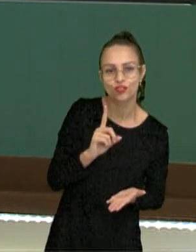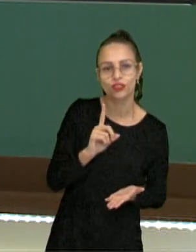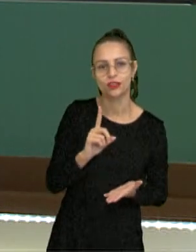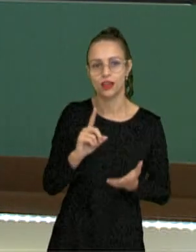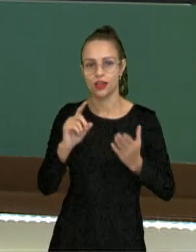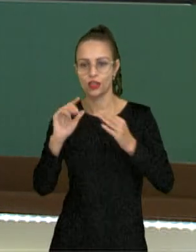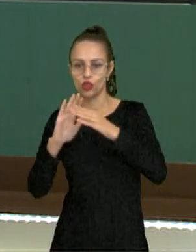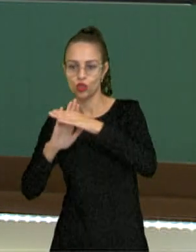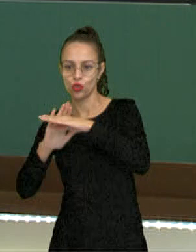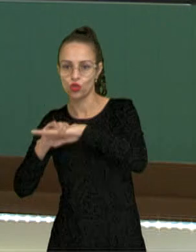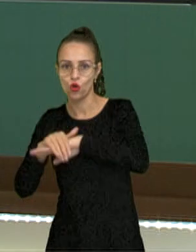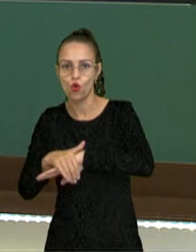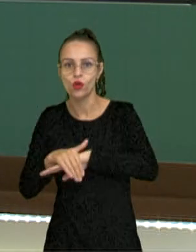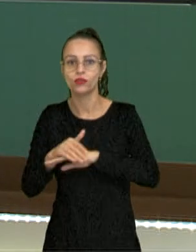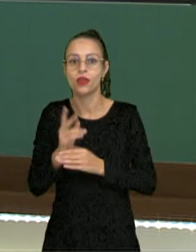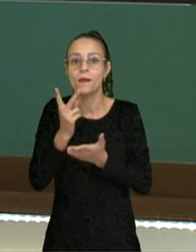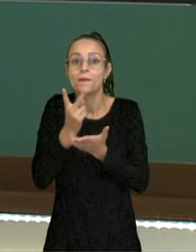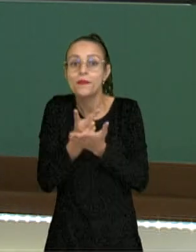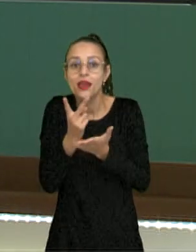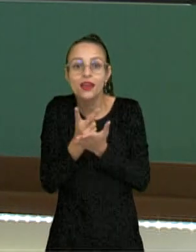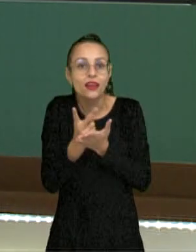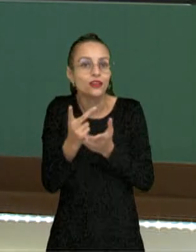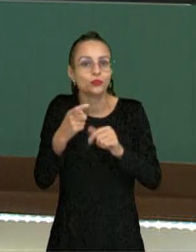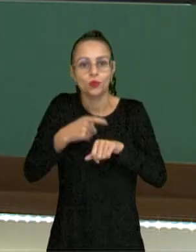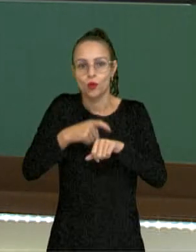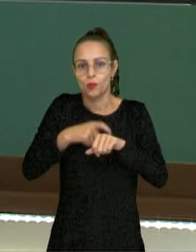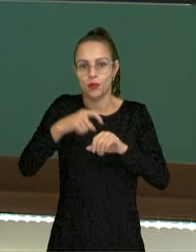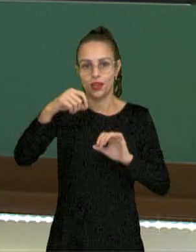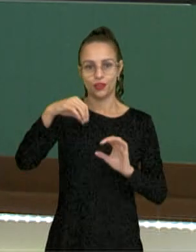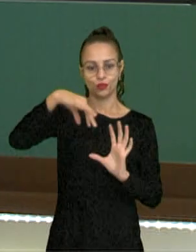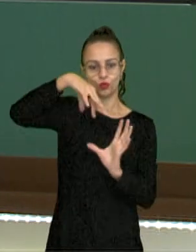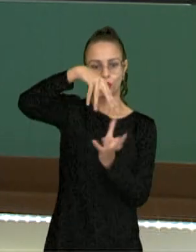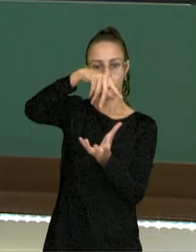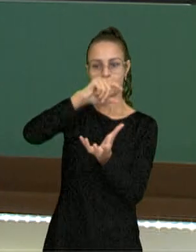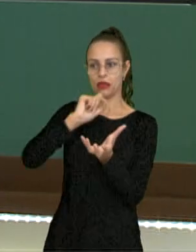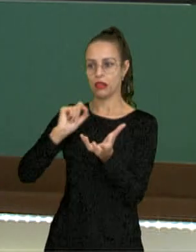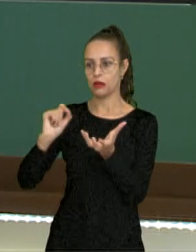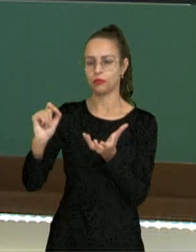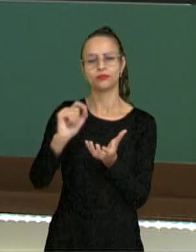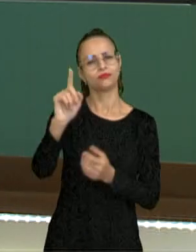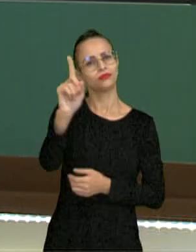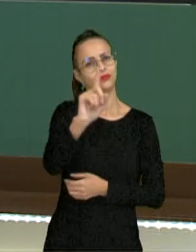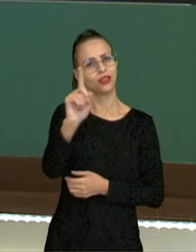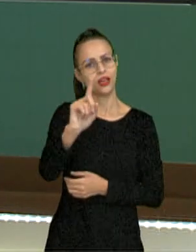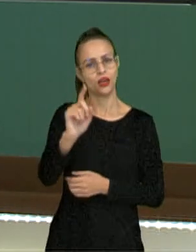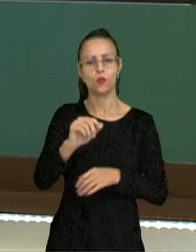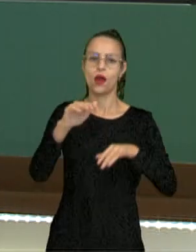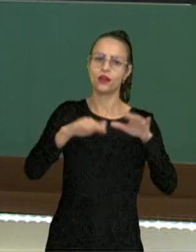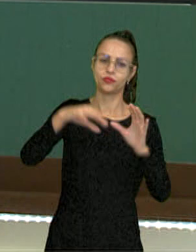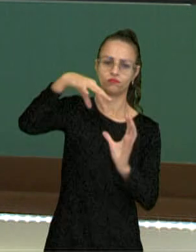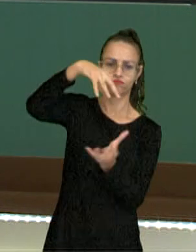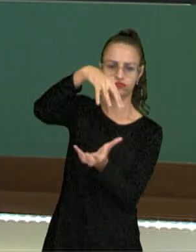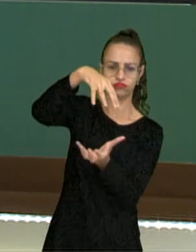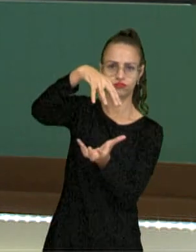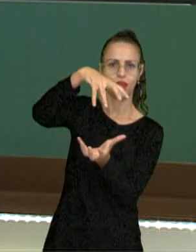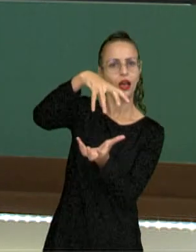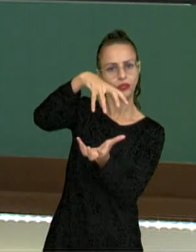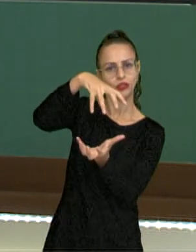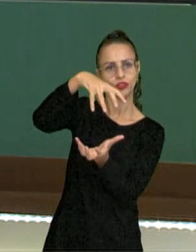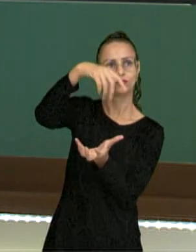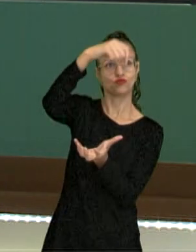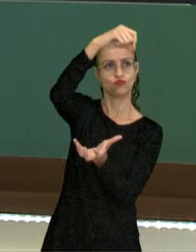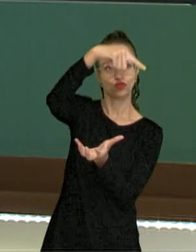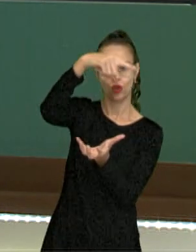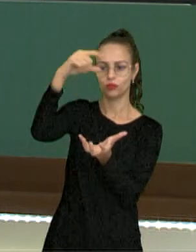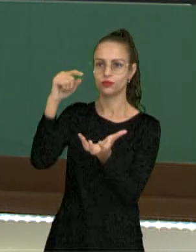noite no mesmo momento em todas as partes do planeta. Algumas partes vai ser dia, outras partes vai ser